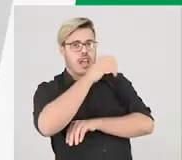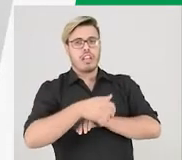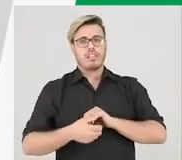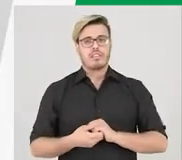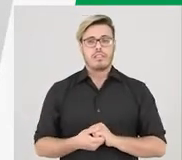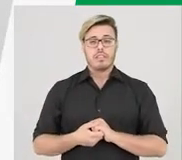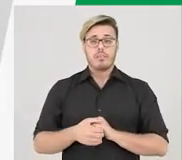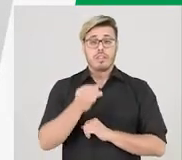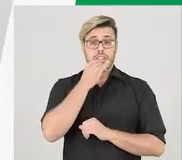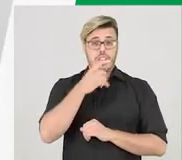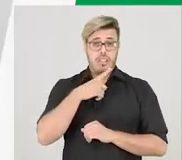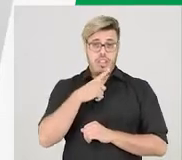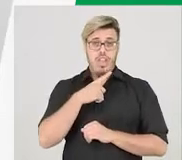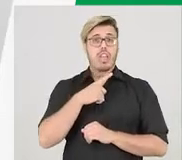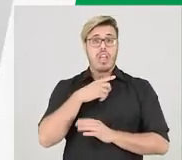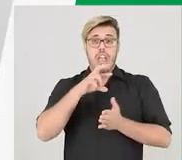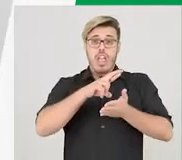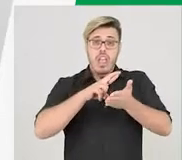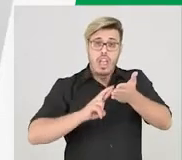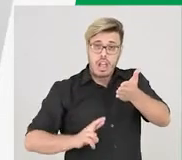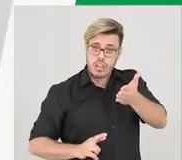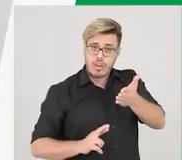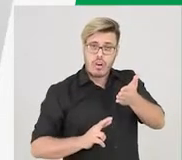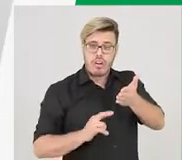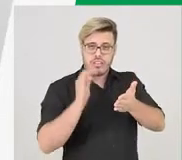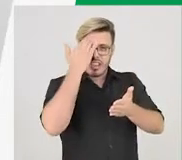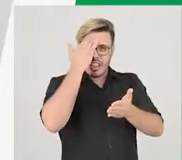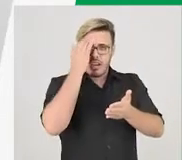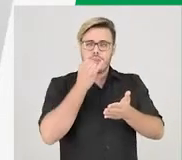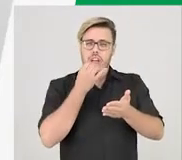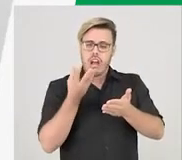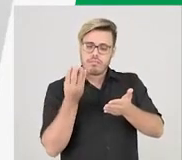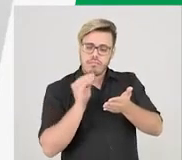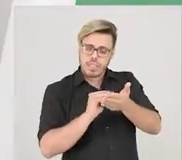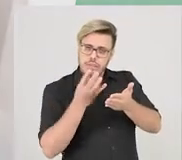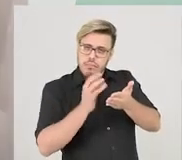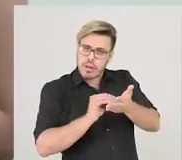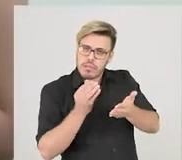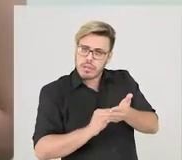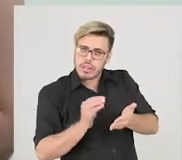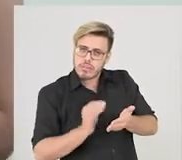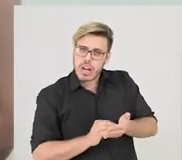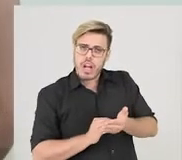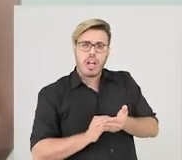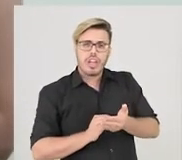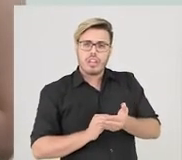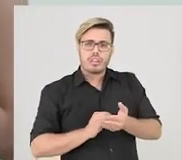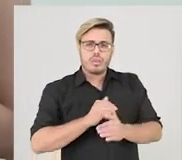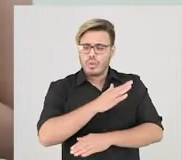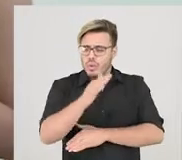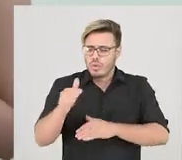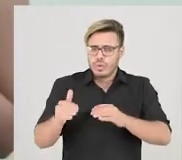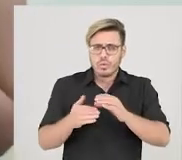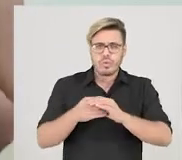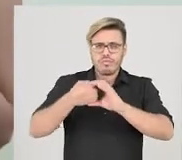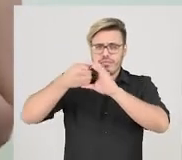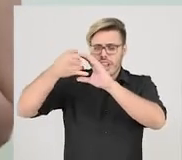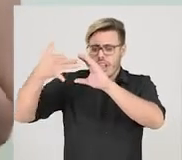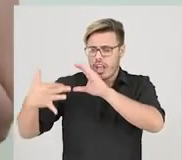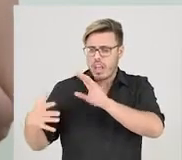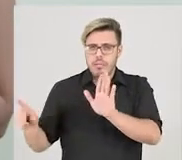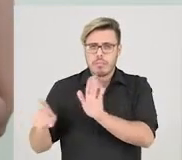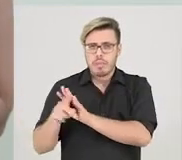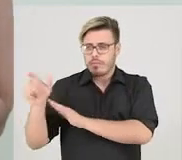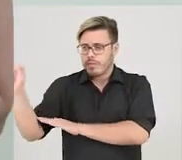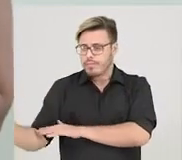tratamos todas as especificidades de aprendizagem do estudante e muitas características